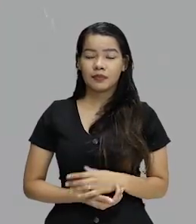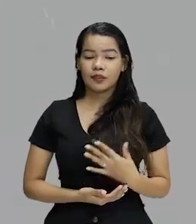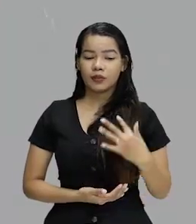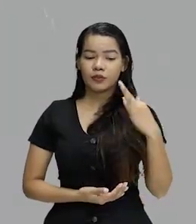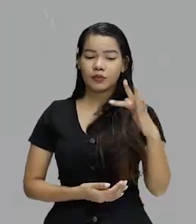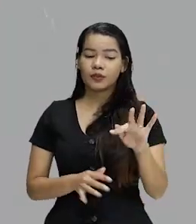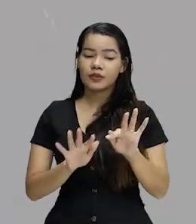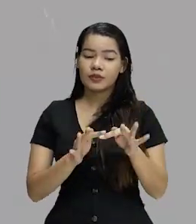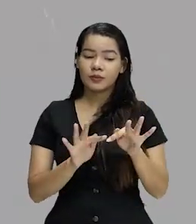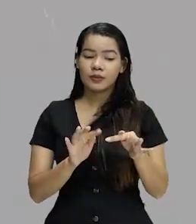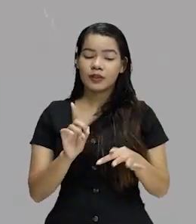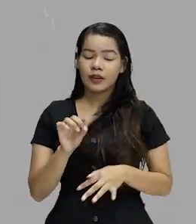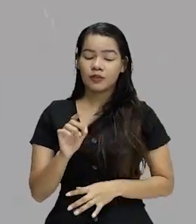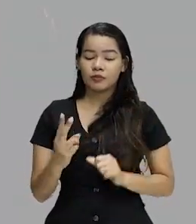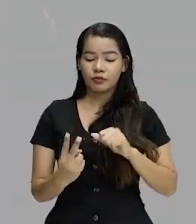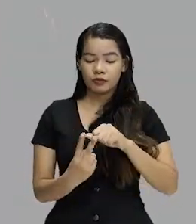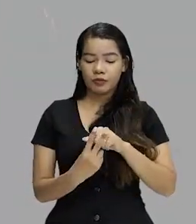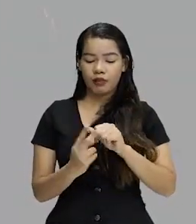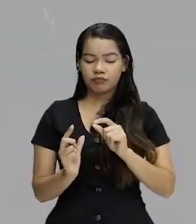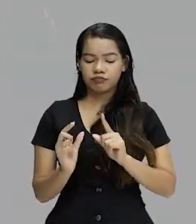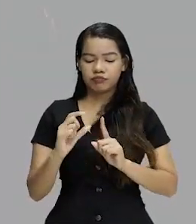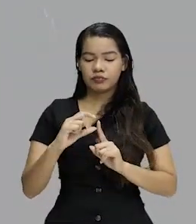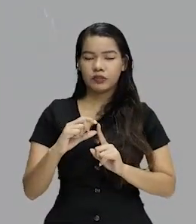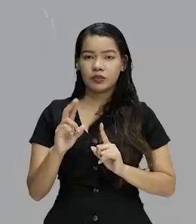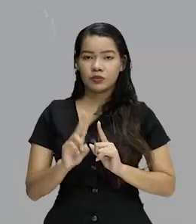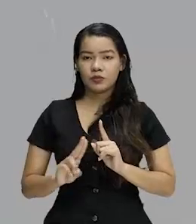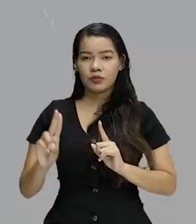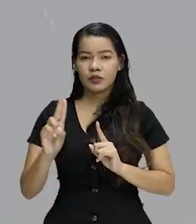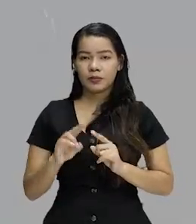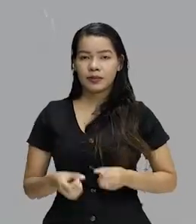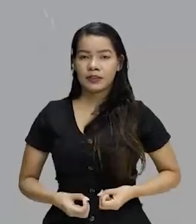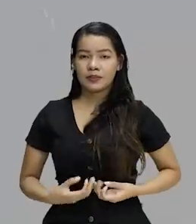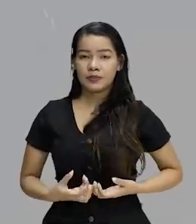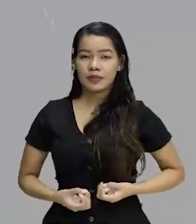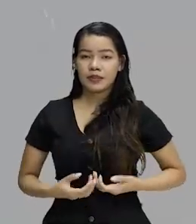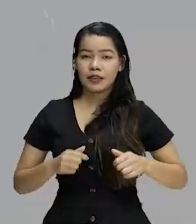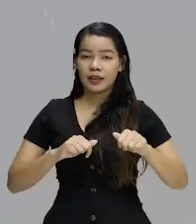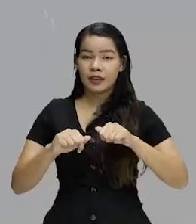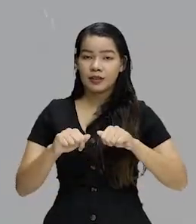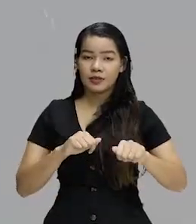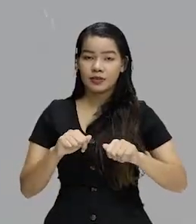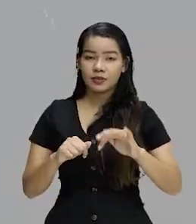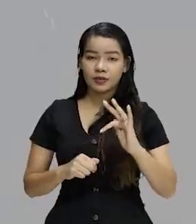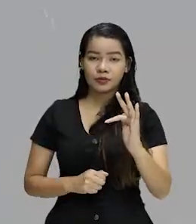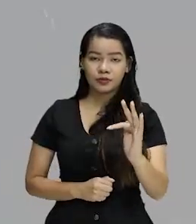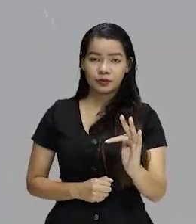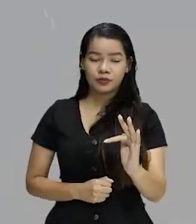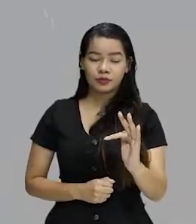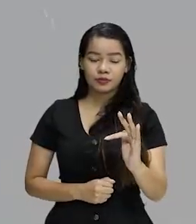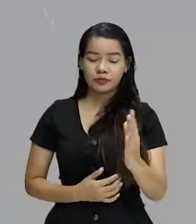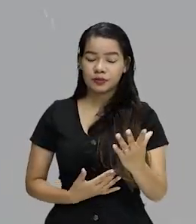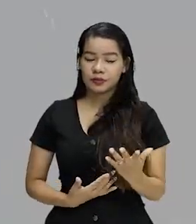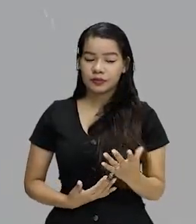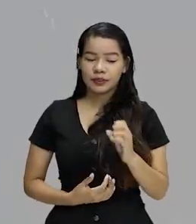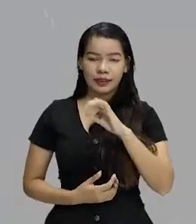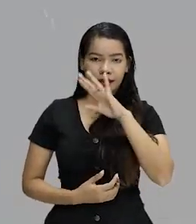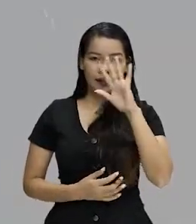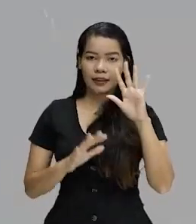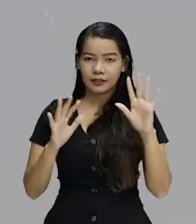futuro simples é um tempo verbal usado para expressar ações futuras, né?